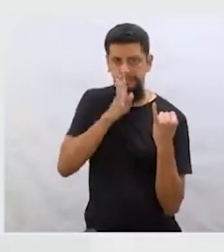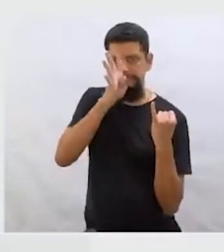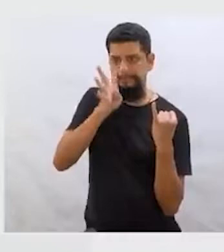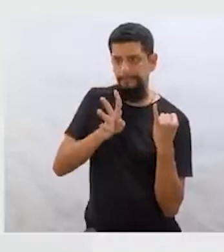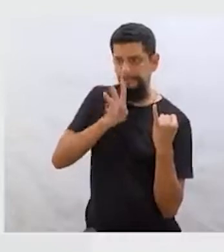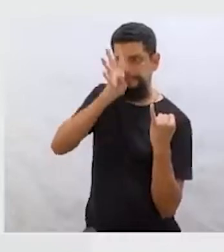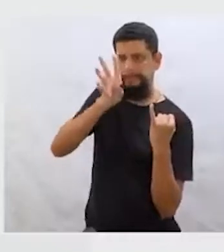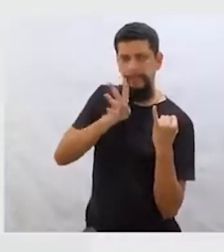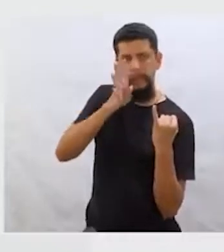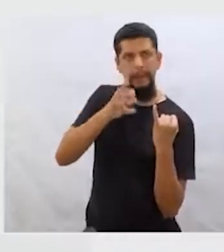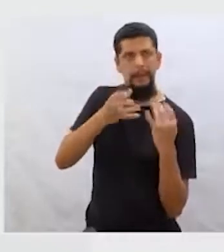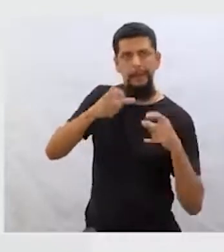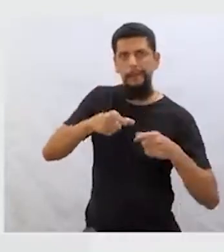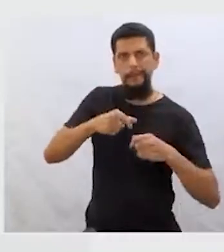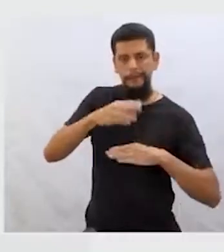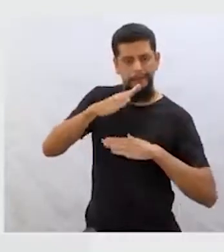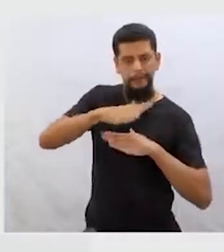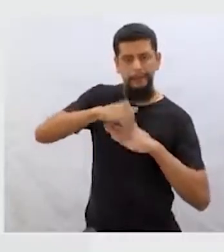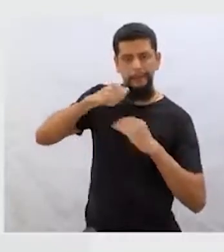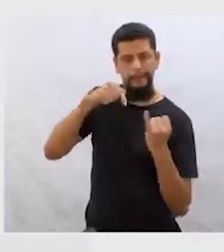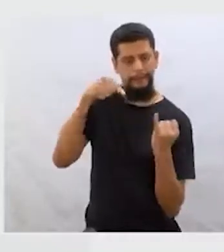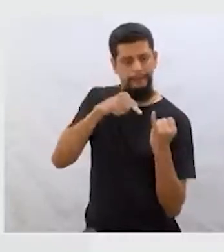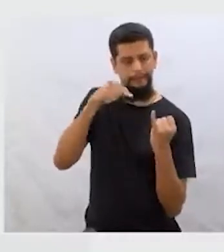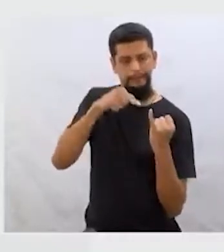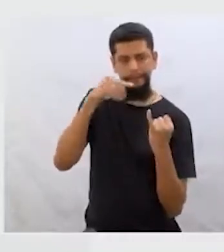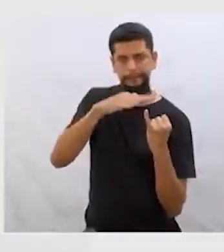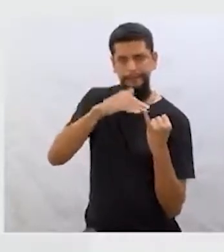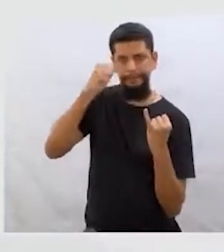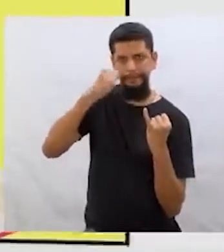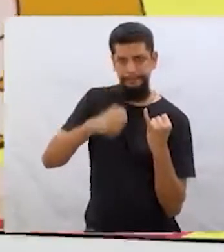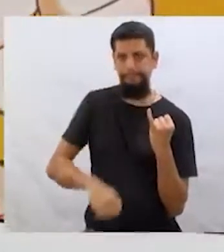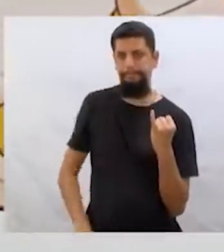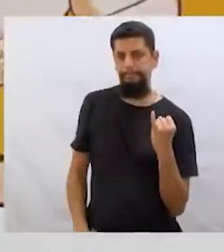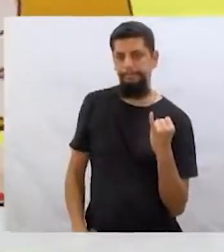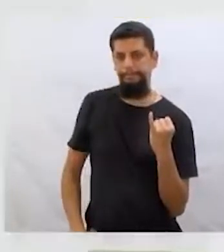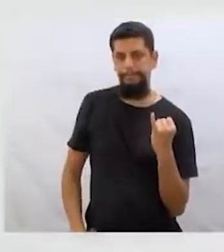metendo onde não era chamado.